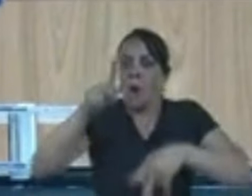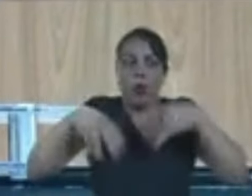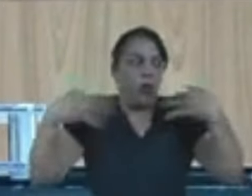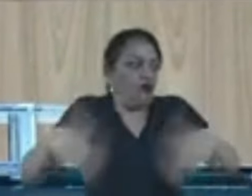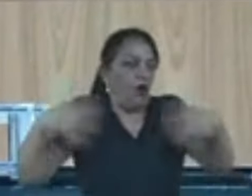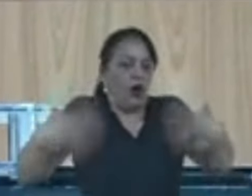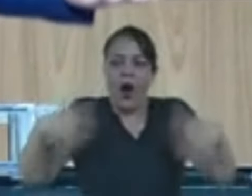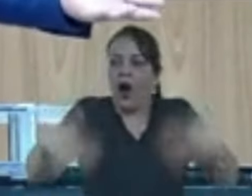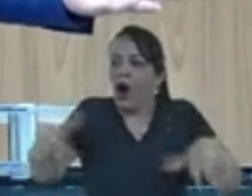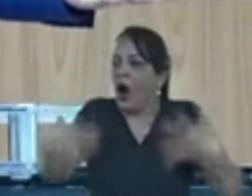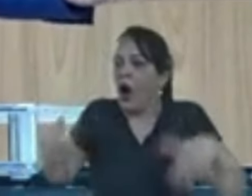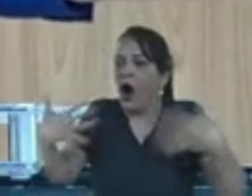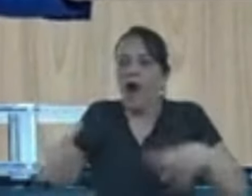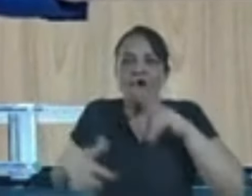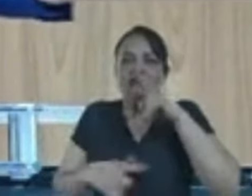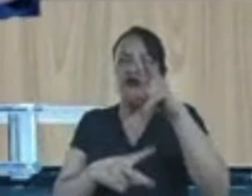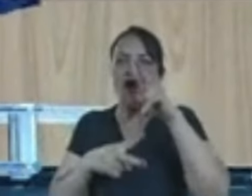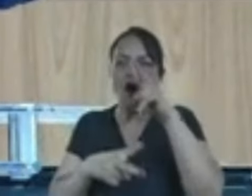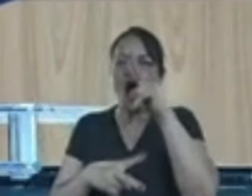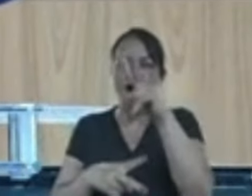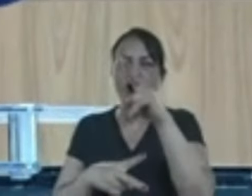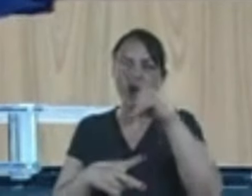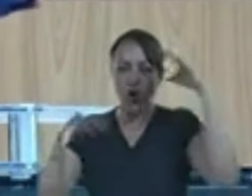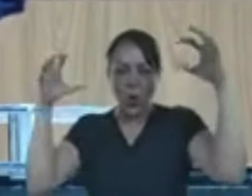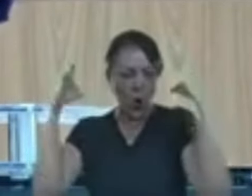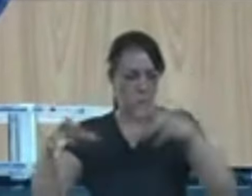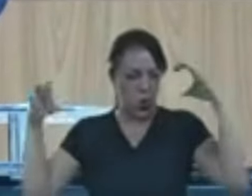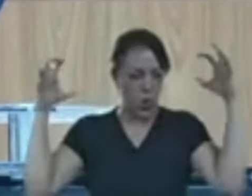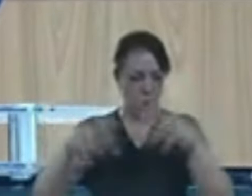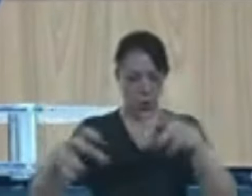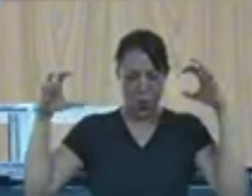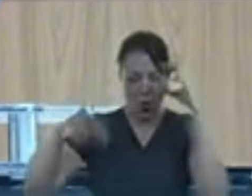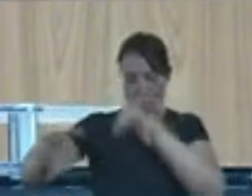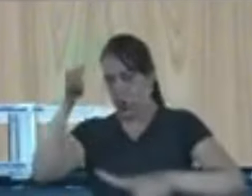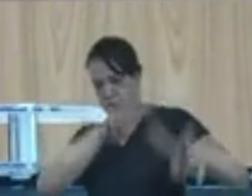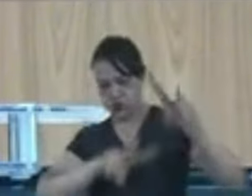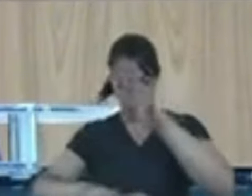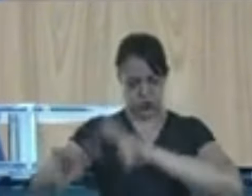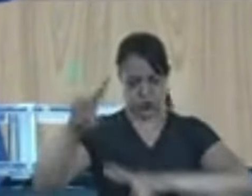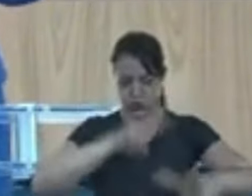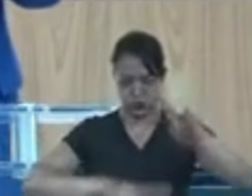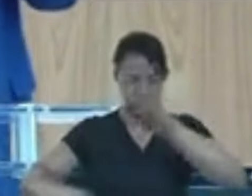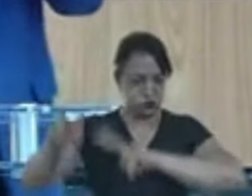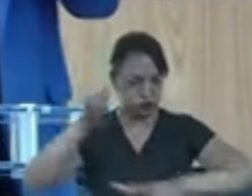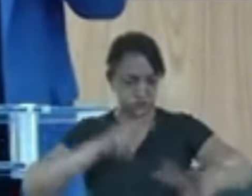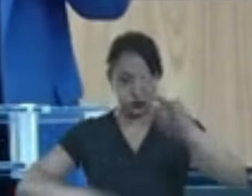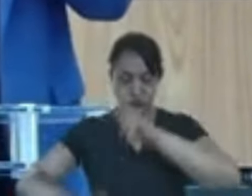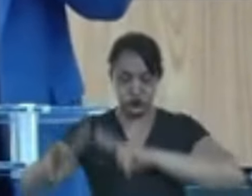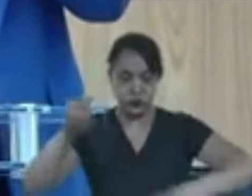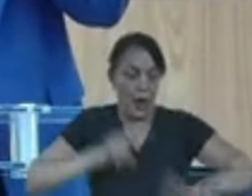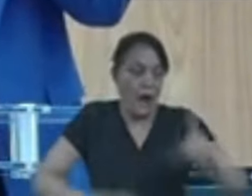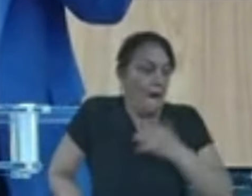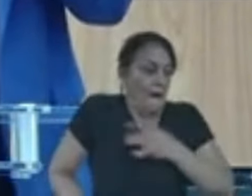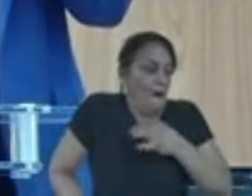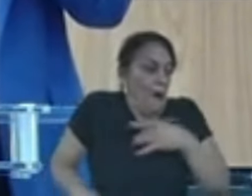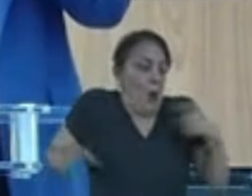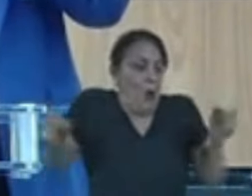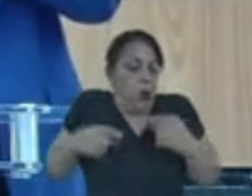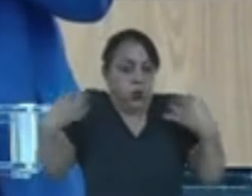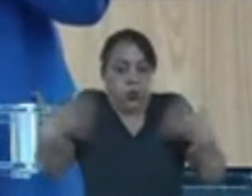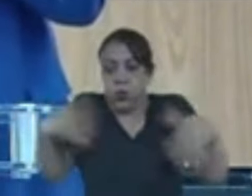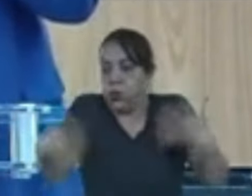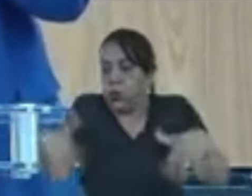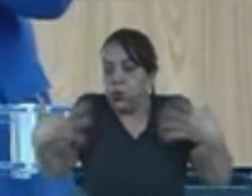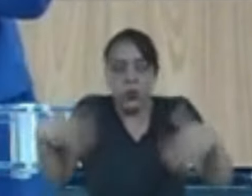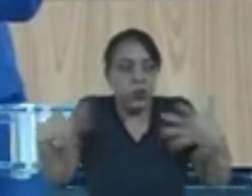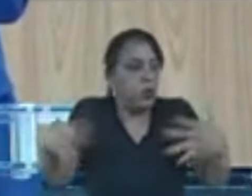era um temporal atípico, eles estavam acostumados, mas aquilo era assustador. E eles começaram então a pedir